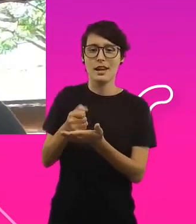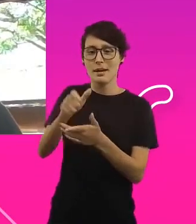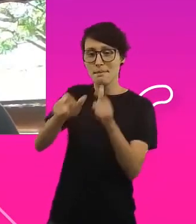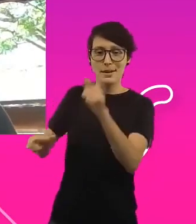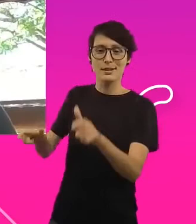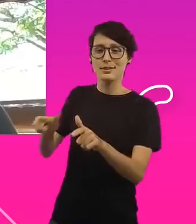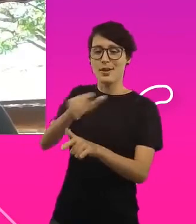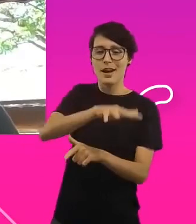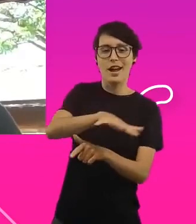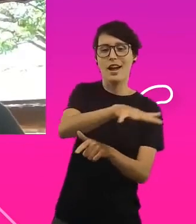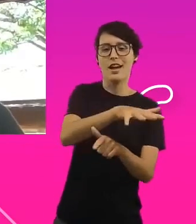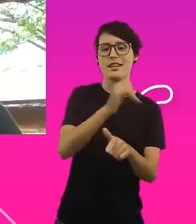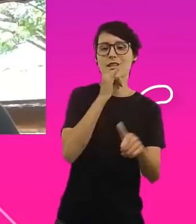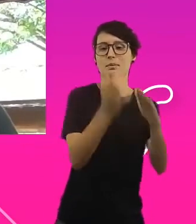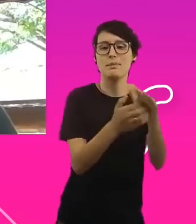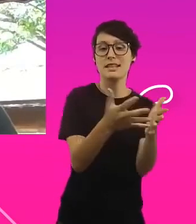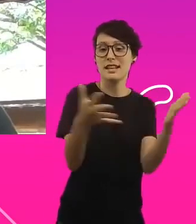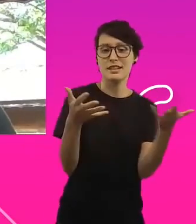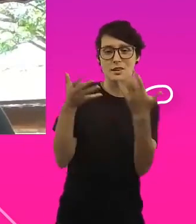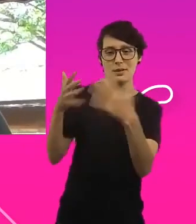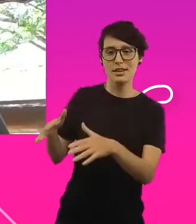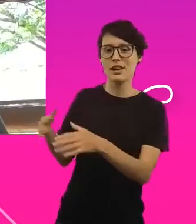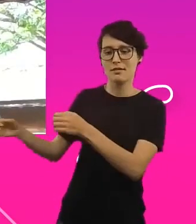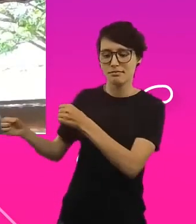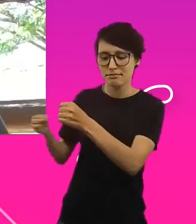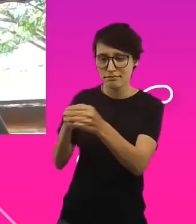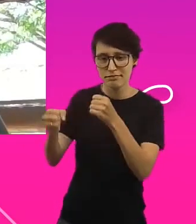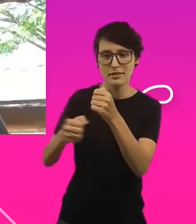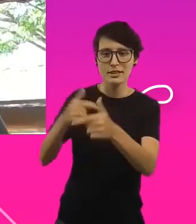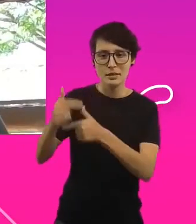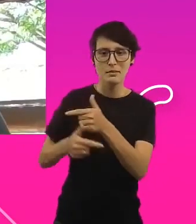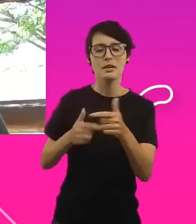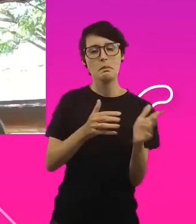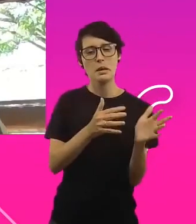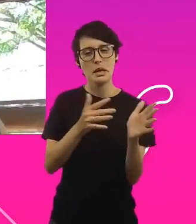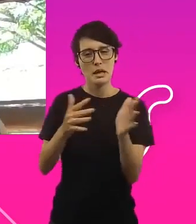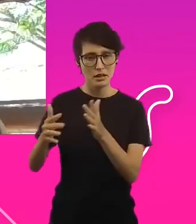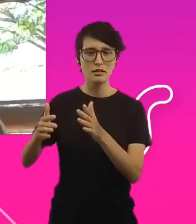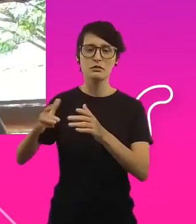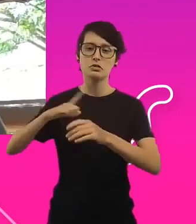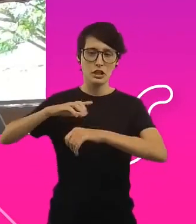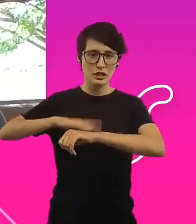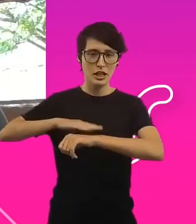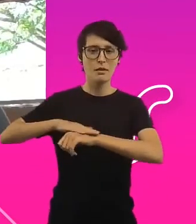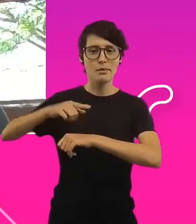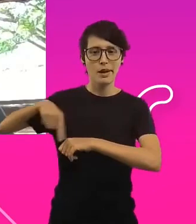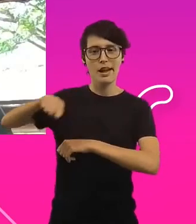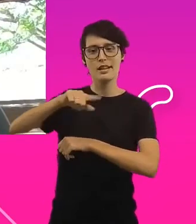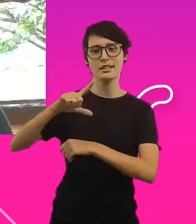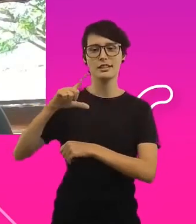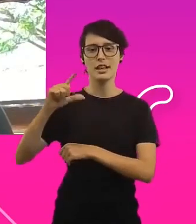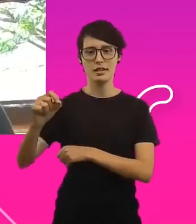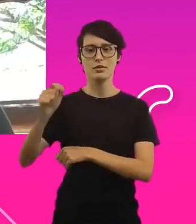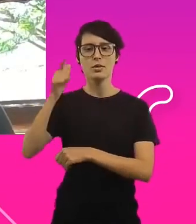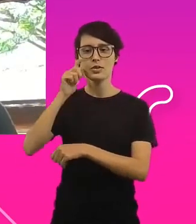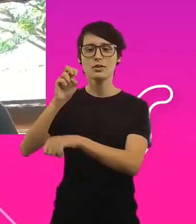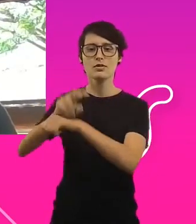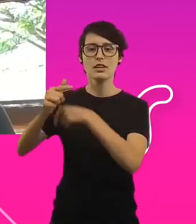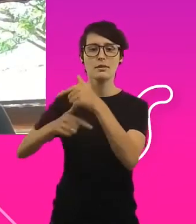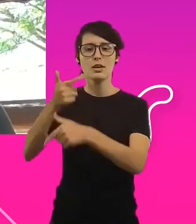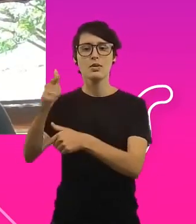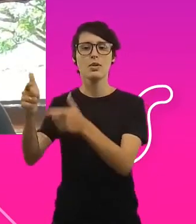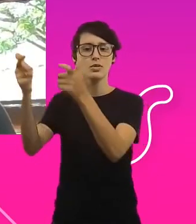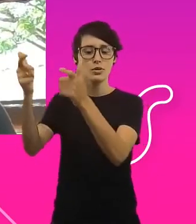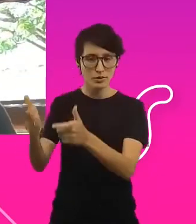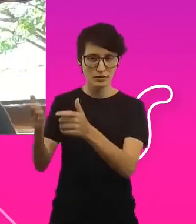quando essas pessoas vinham trabalhar comigo, passava um determinado período, elas saíam e iam arrumar outro emprego. Quando elas